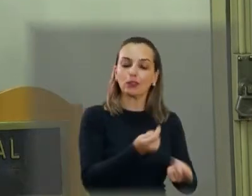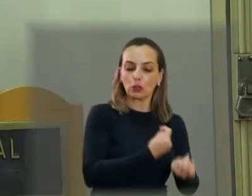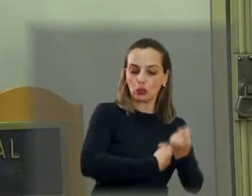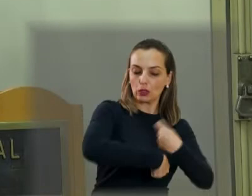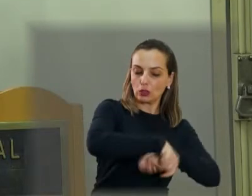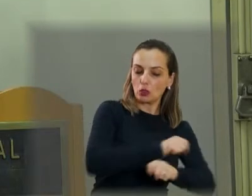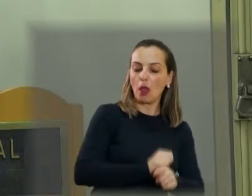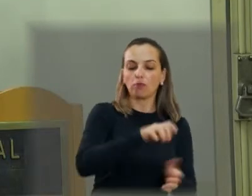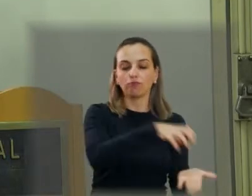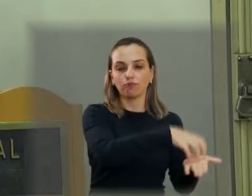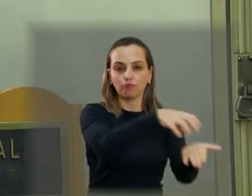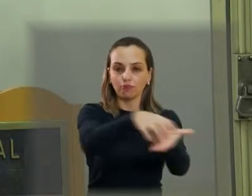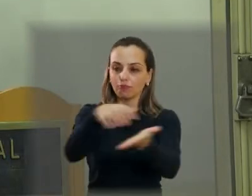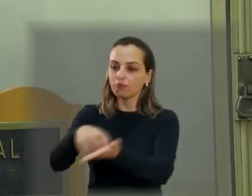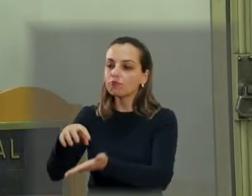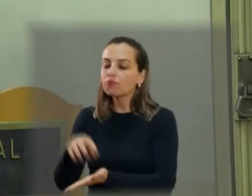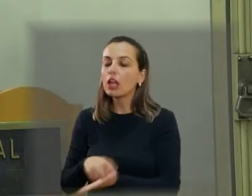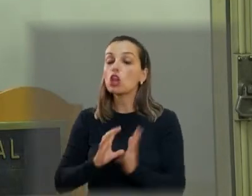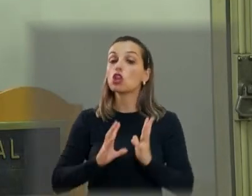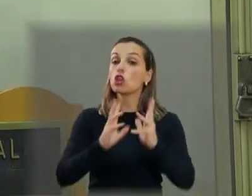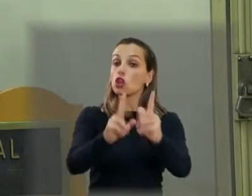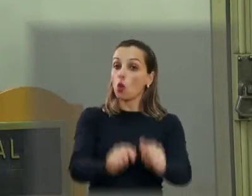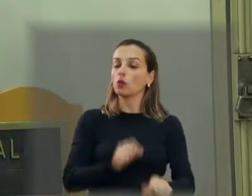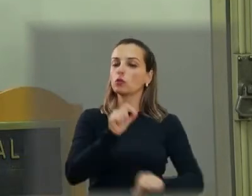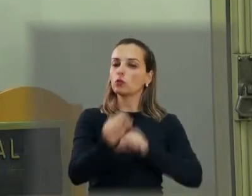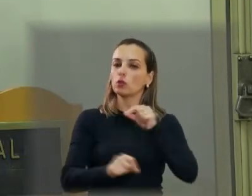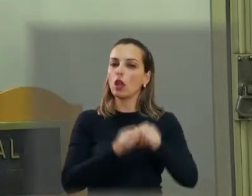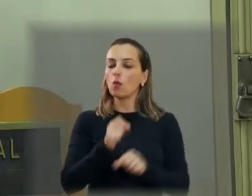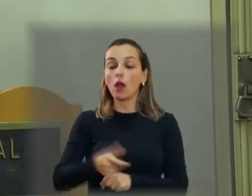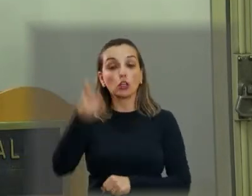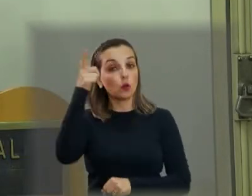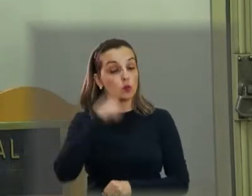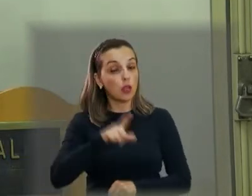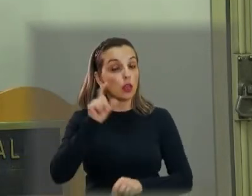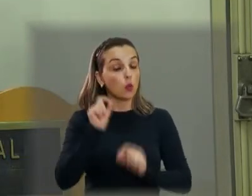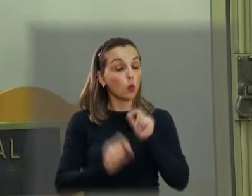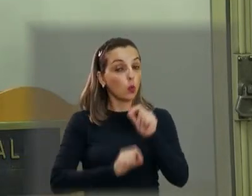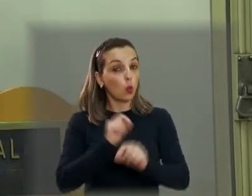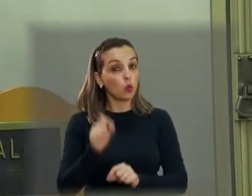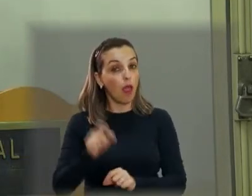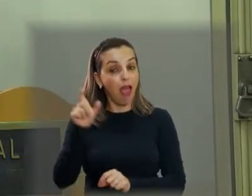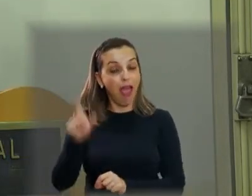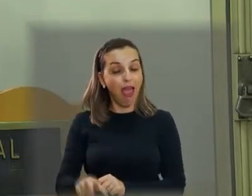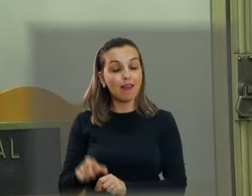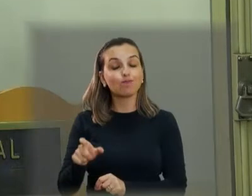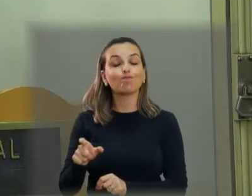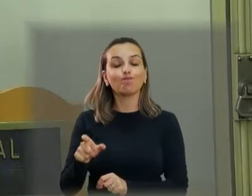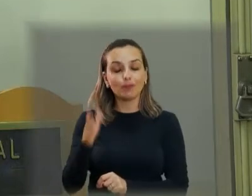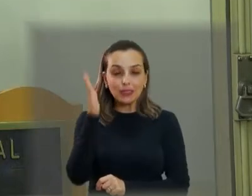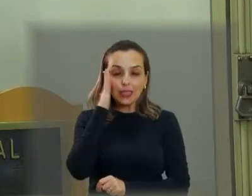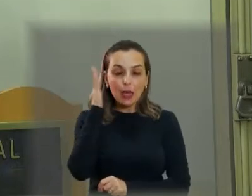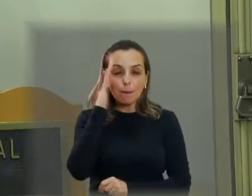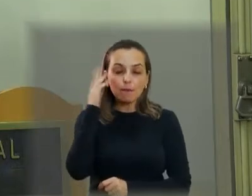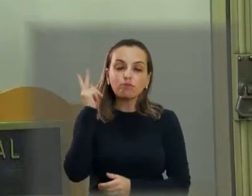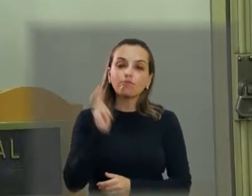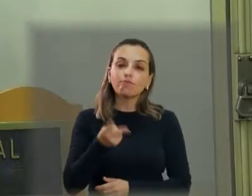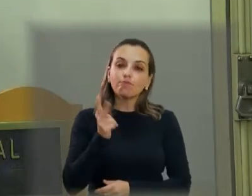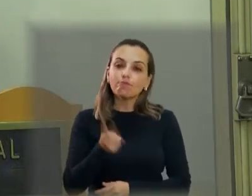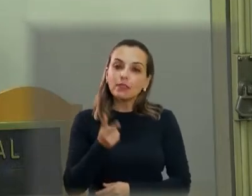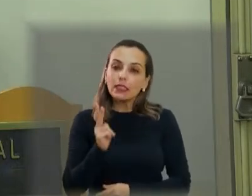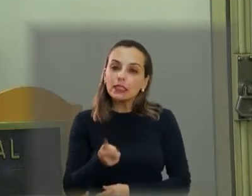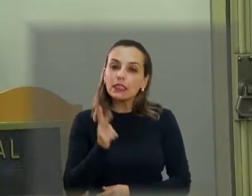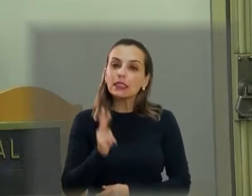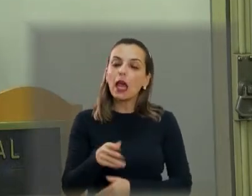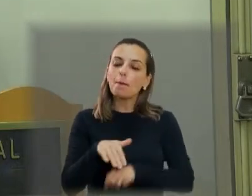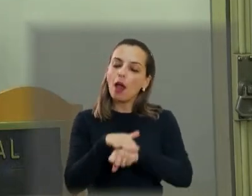da nossa sociedade. Sempre que a gente conseguiu acolher essas demandas, a gente sempre